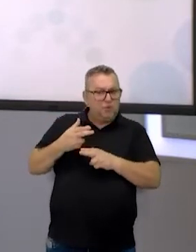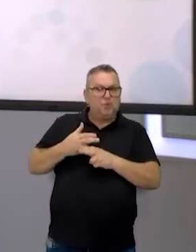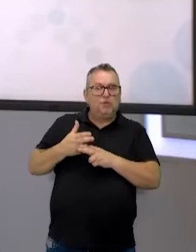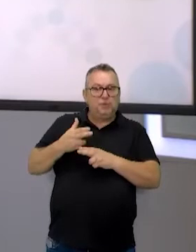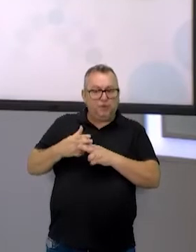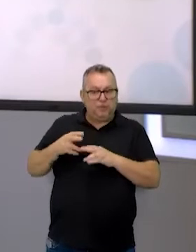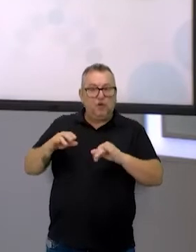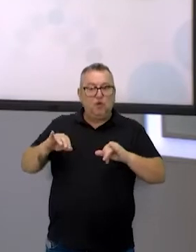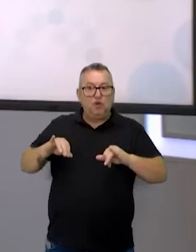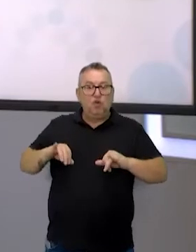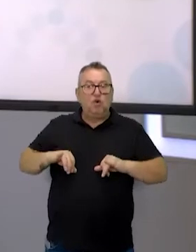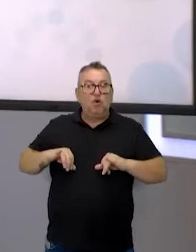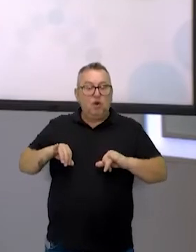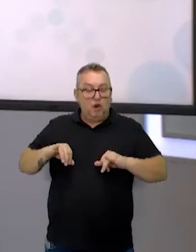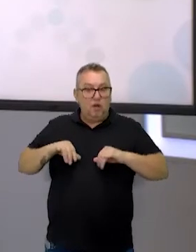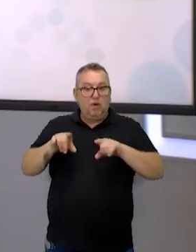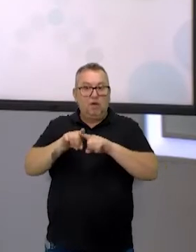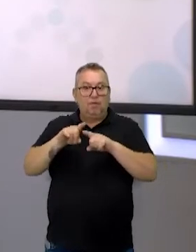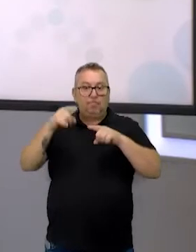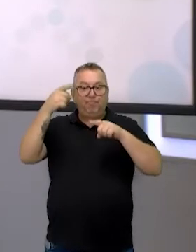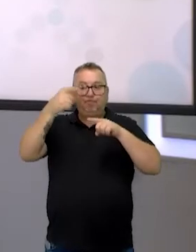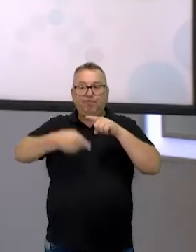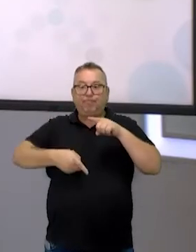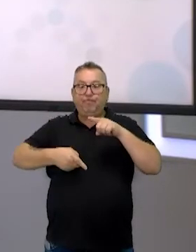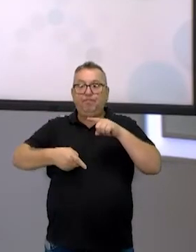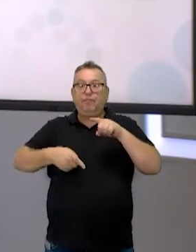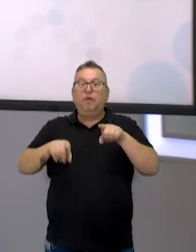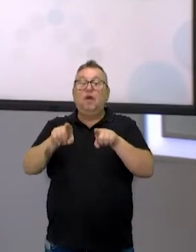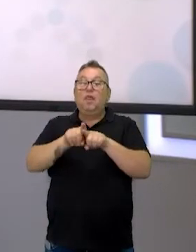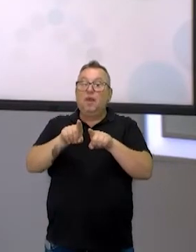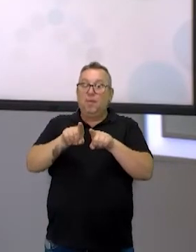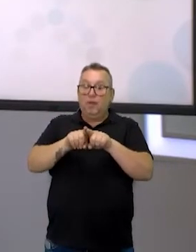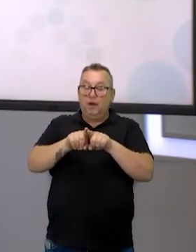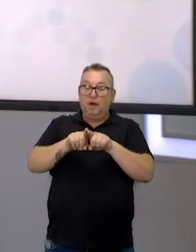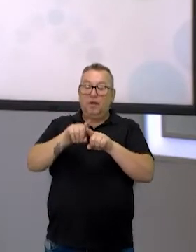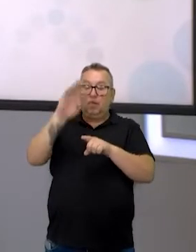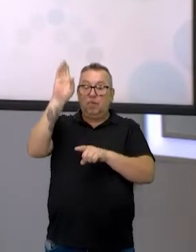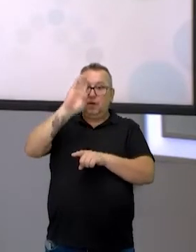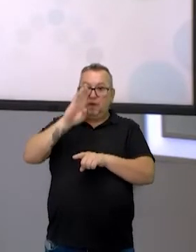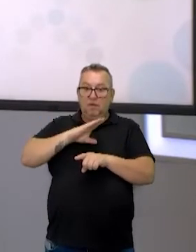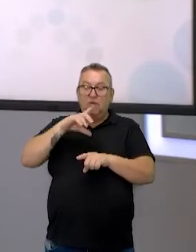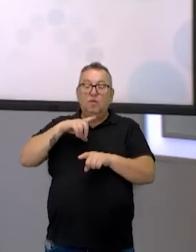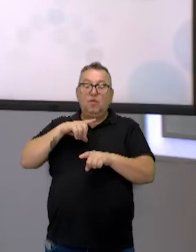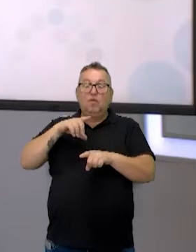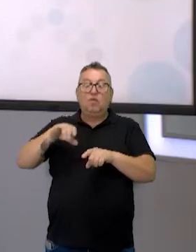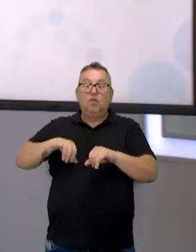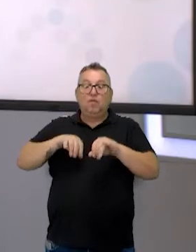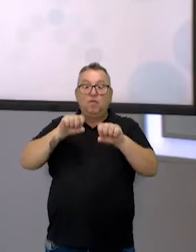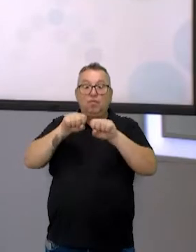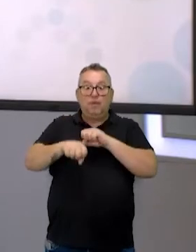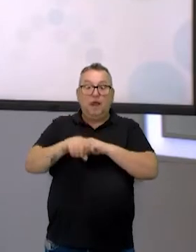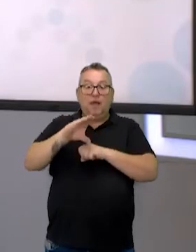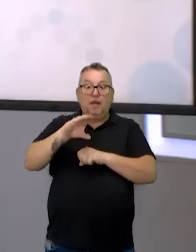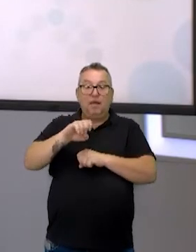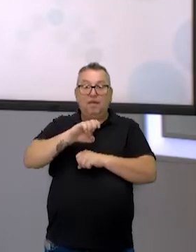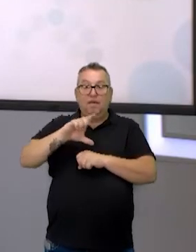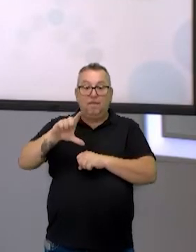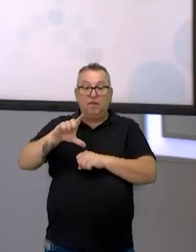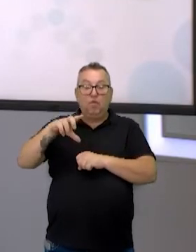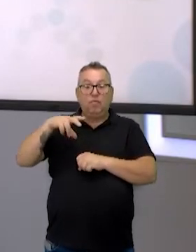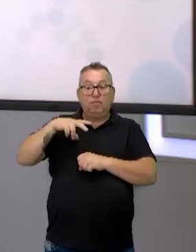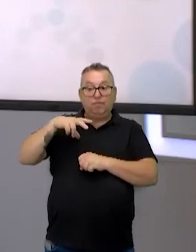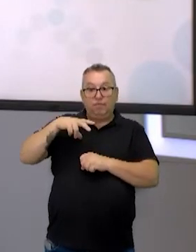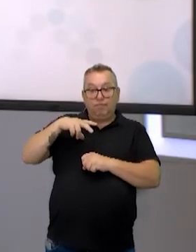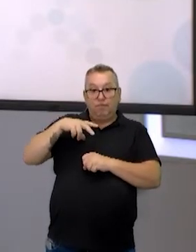sofreu censura e, principalmente, o Brasil sofreu violações dos direitos civis,